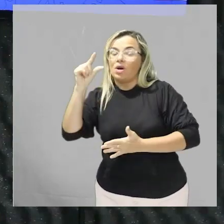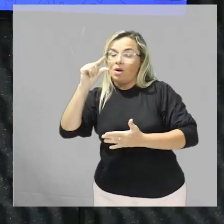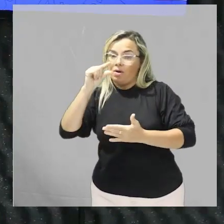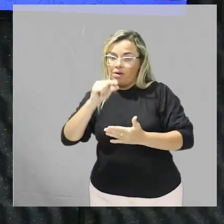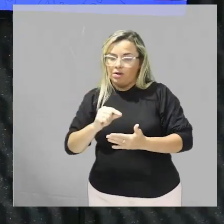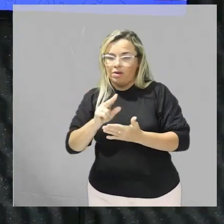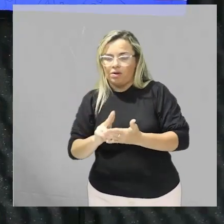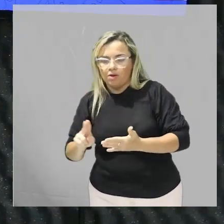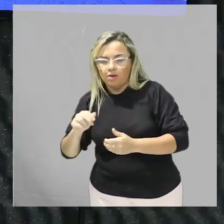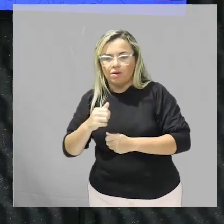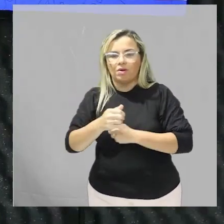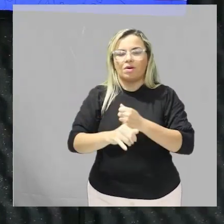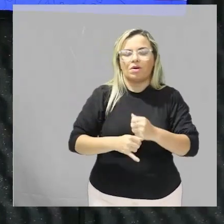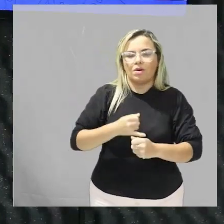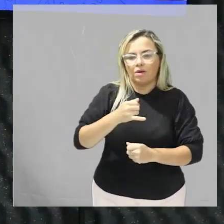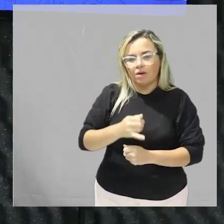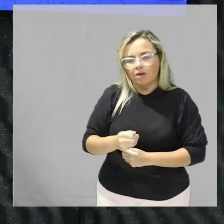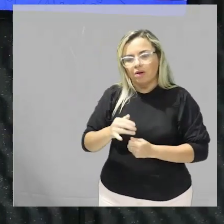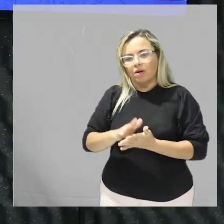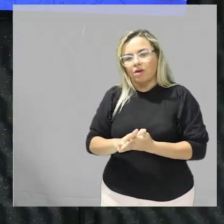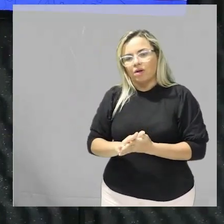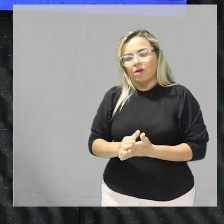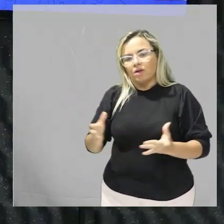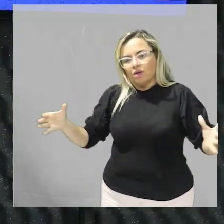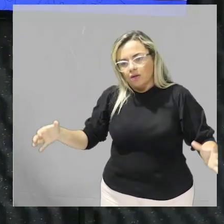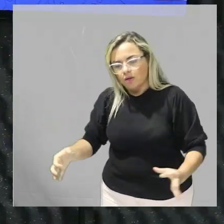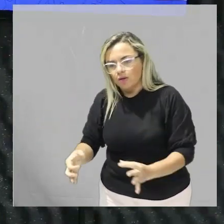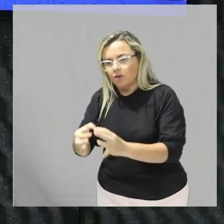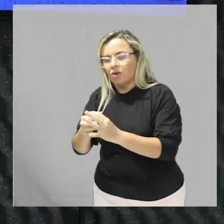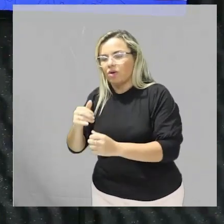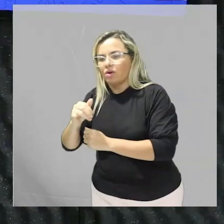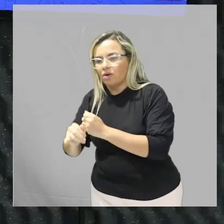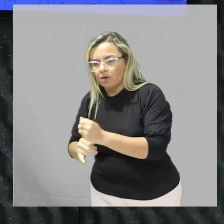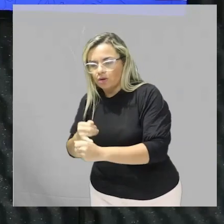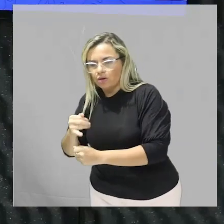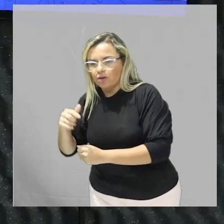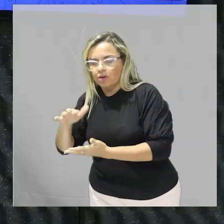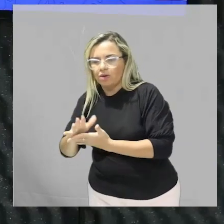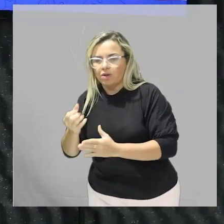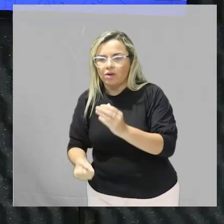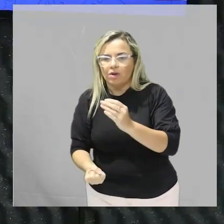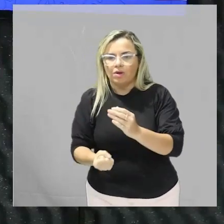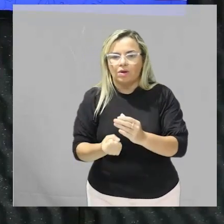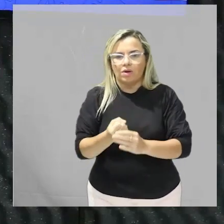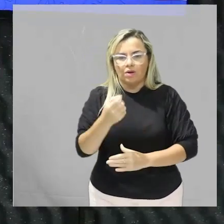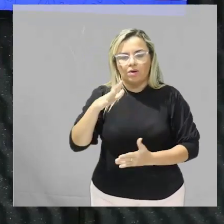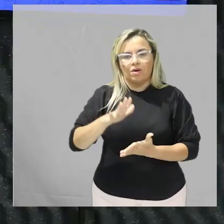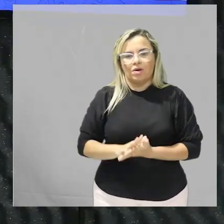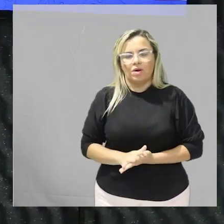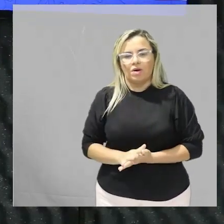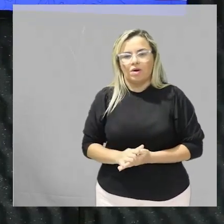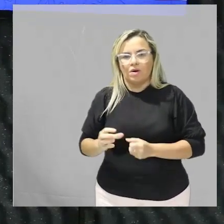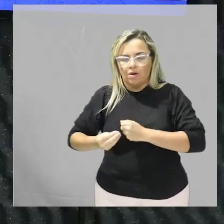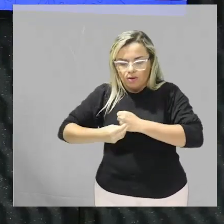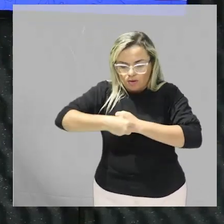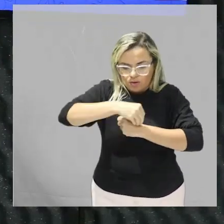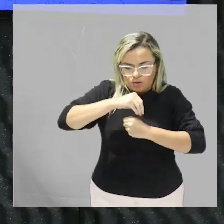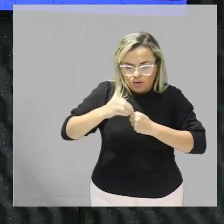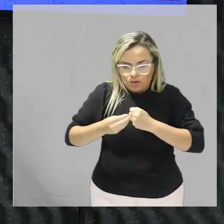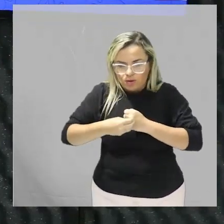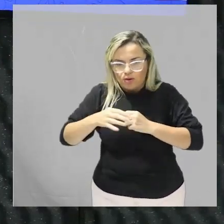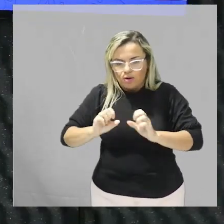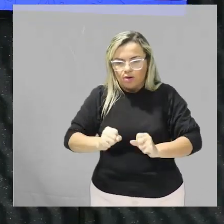átomo ele se reúne com outros átomos, né, para formar as moléculas. A gente pode citar,